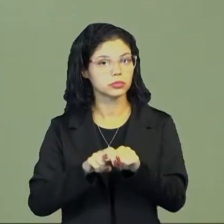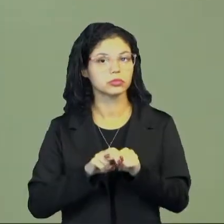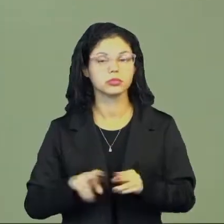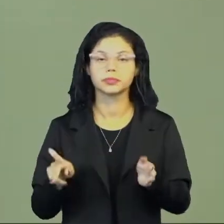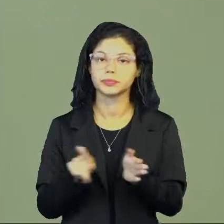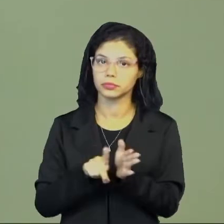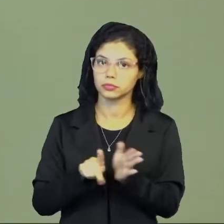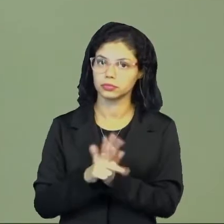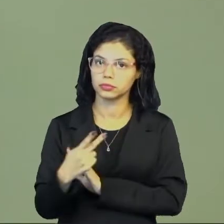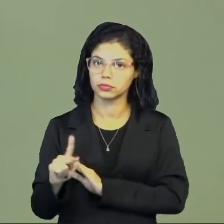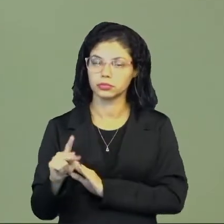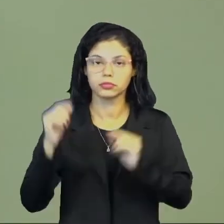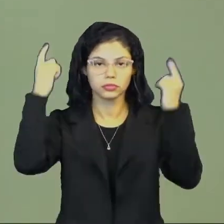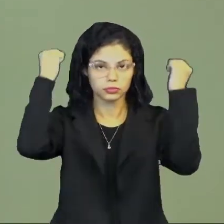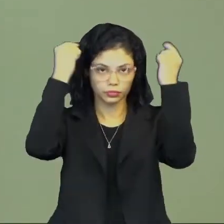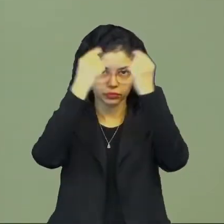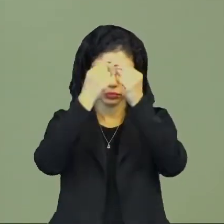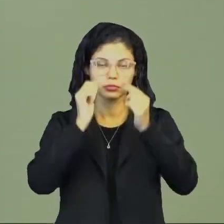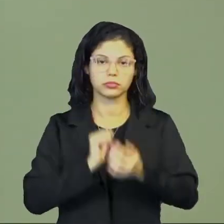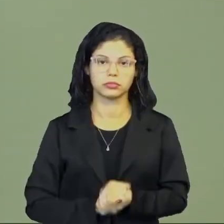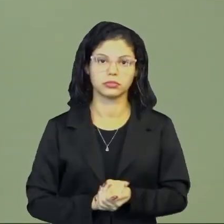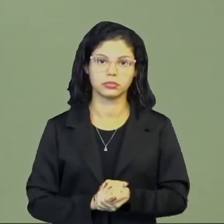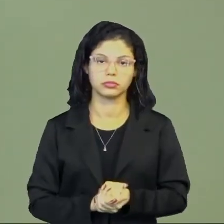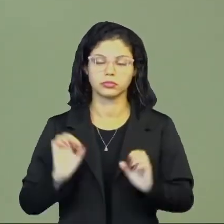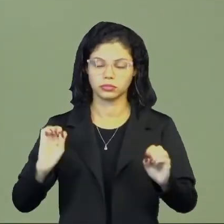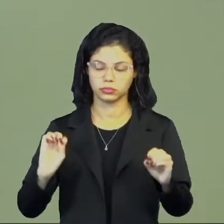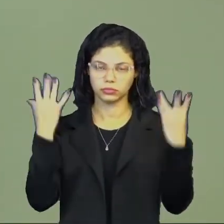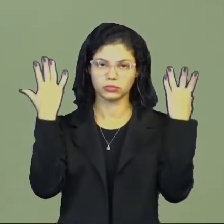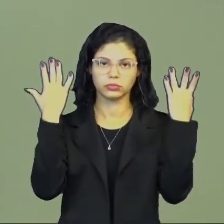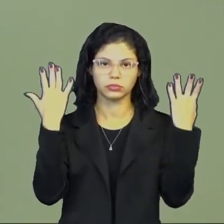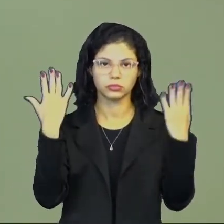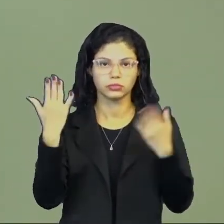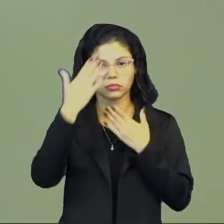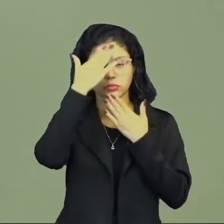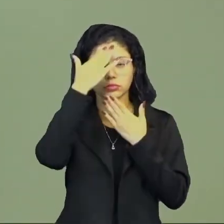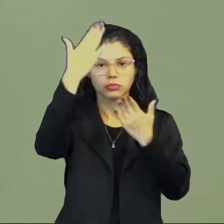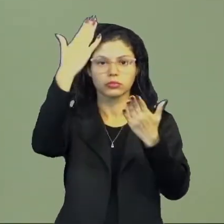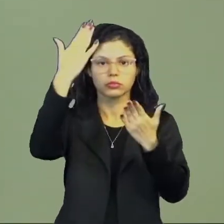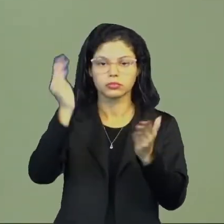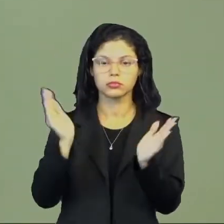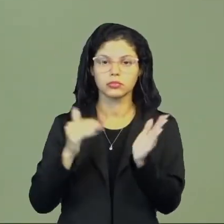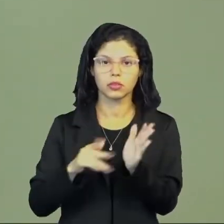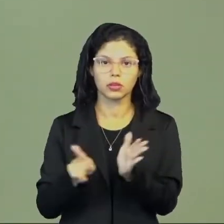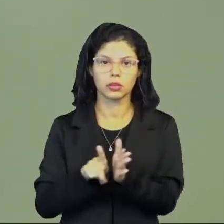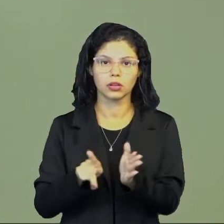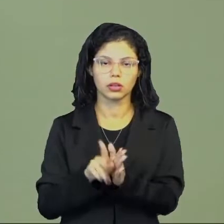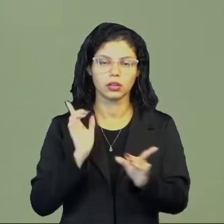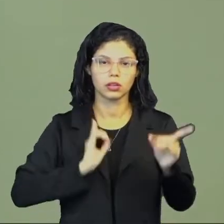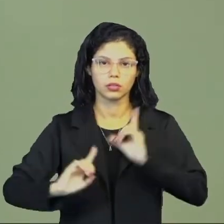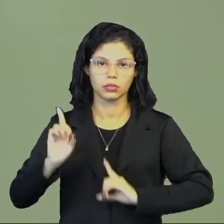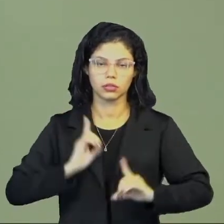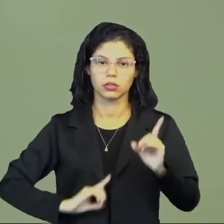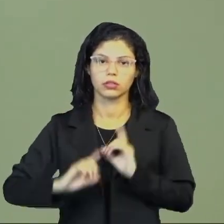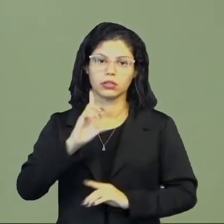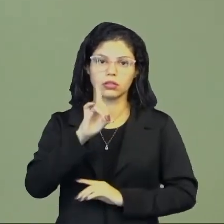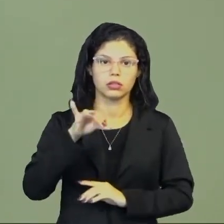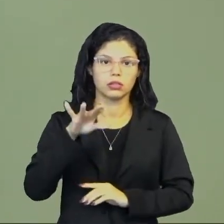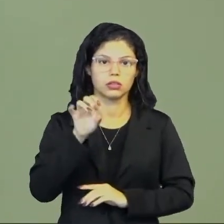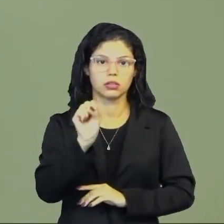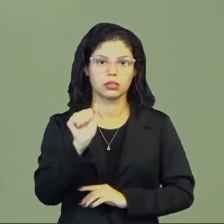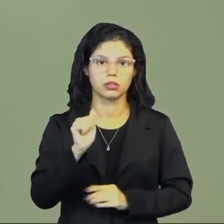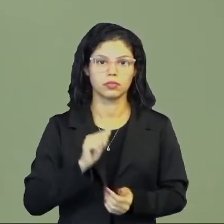disso, os gregos faziam aí essa festa de agradecimento ao deus Dionísio,